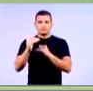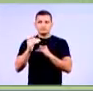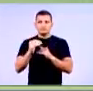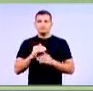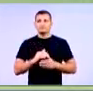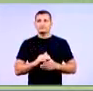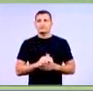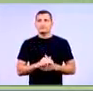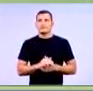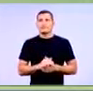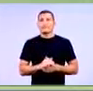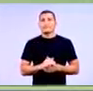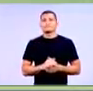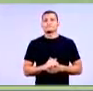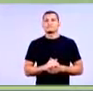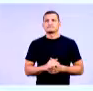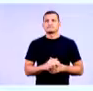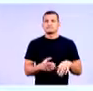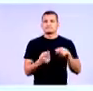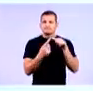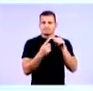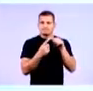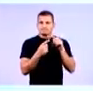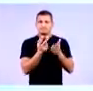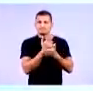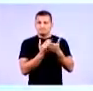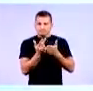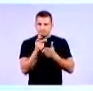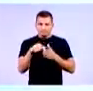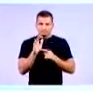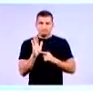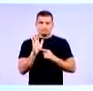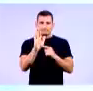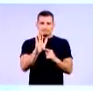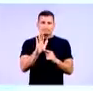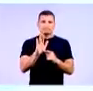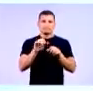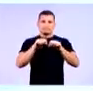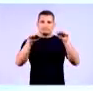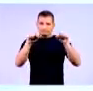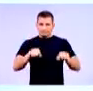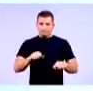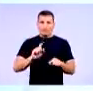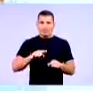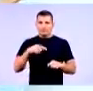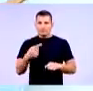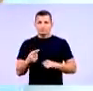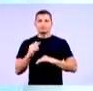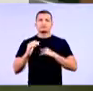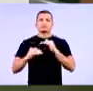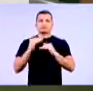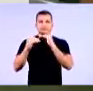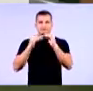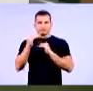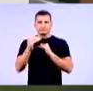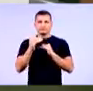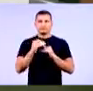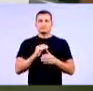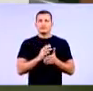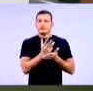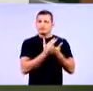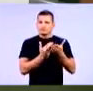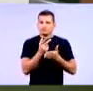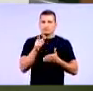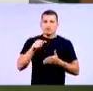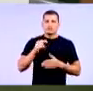aí fechou bem a ideia, né, gente, de que o modelo ele vai representar o sistema a ser desenvolvido. Professora, essa ideia do modelo é